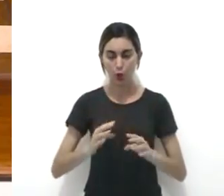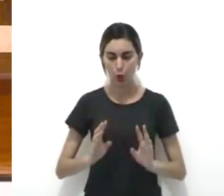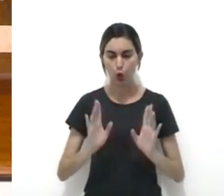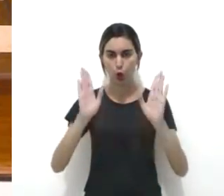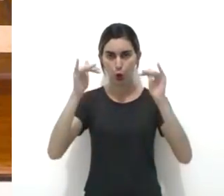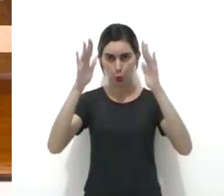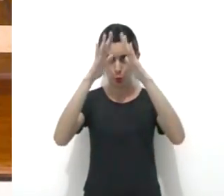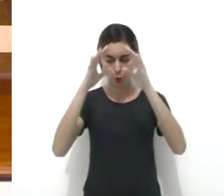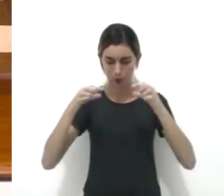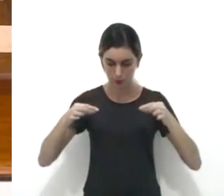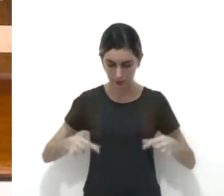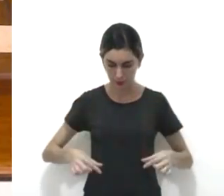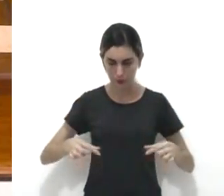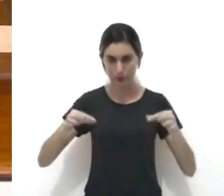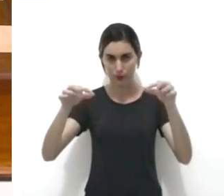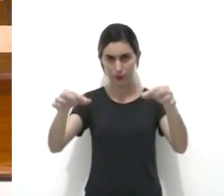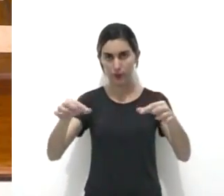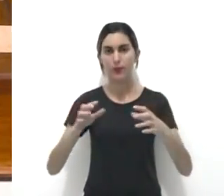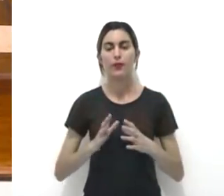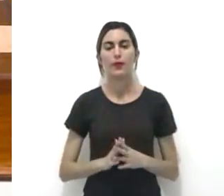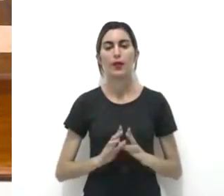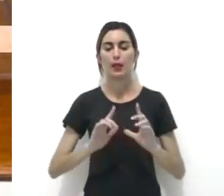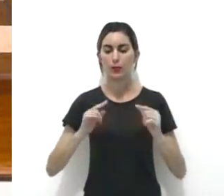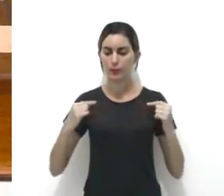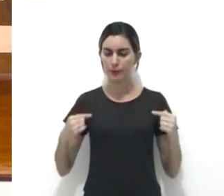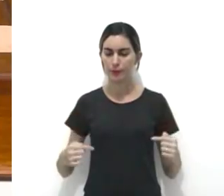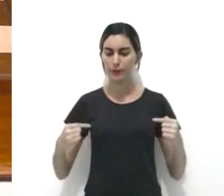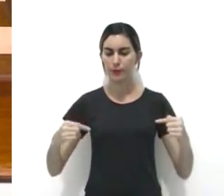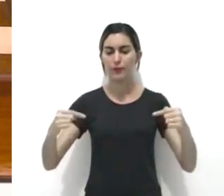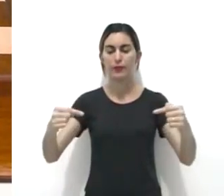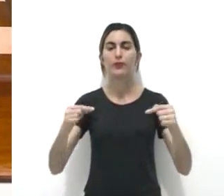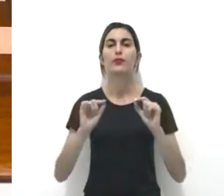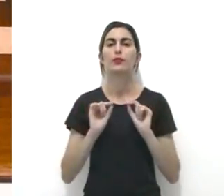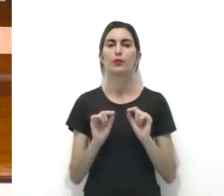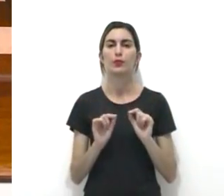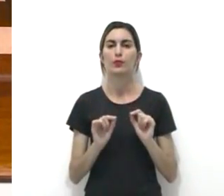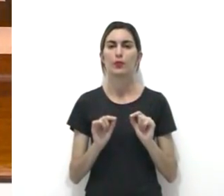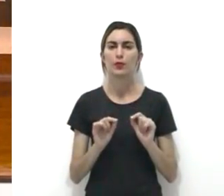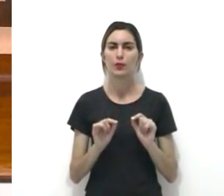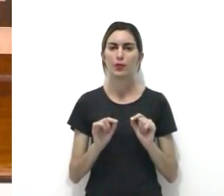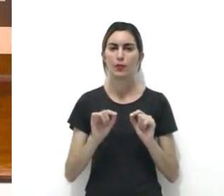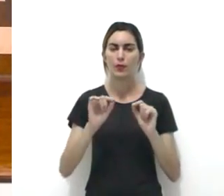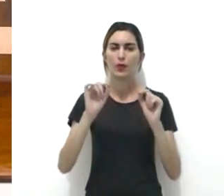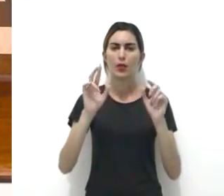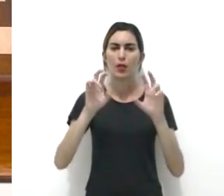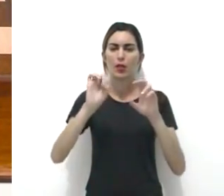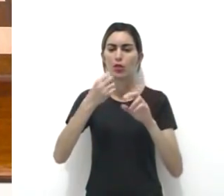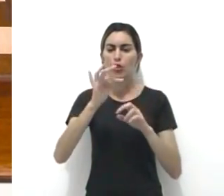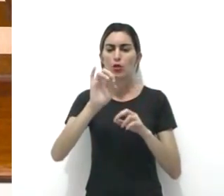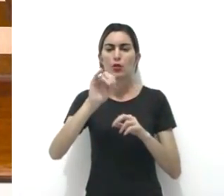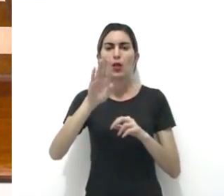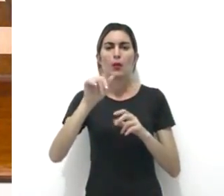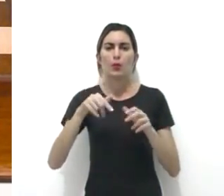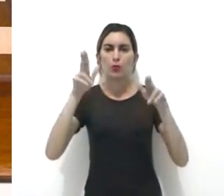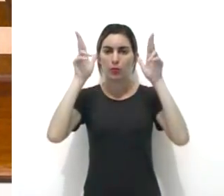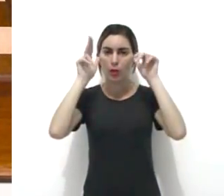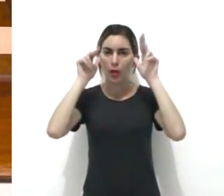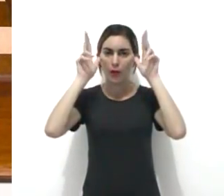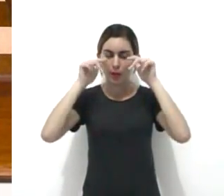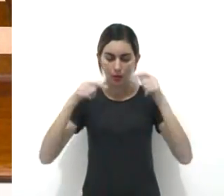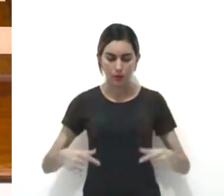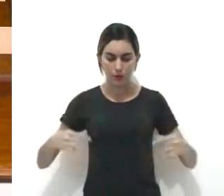são as torres, tá? Desse meu castelo. Seguindo isso, haveria os estábulos, onde estariam